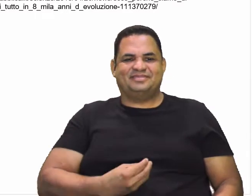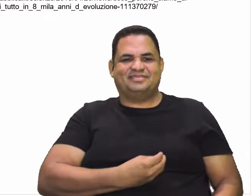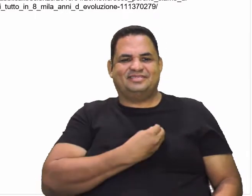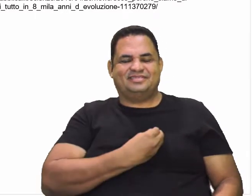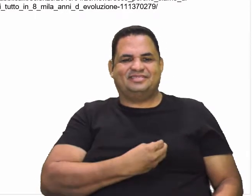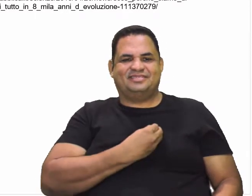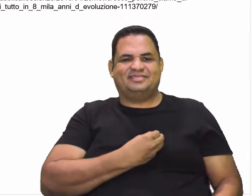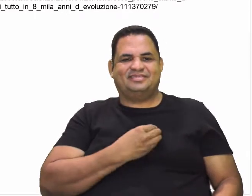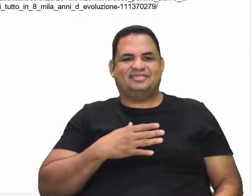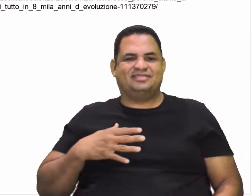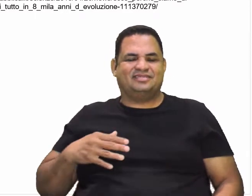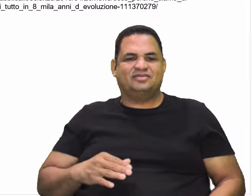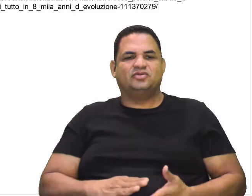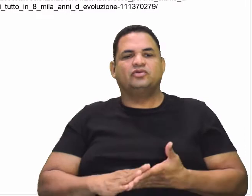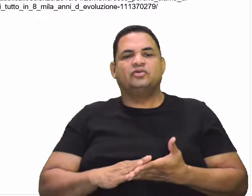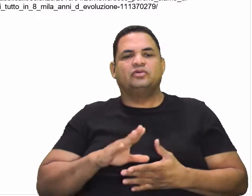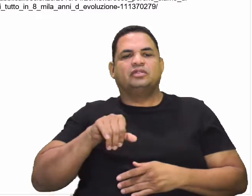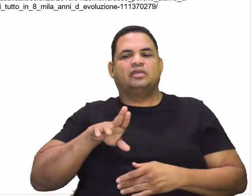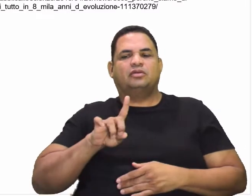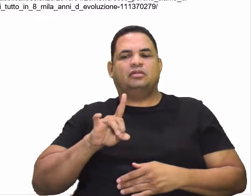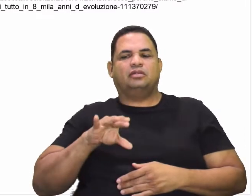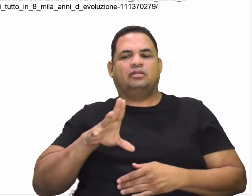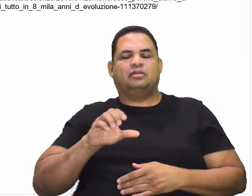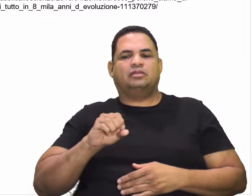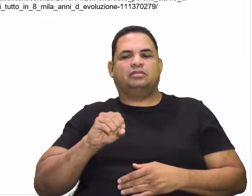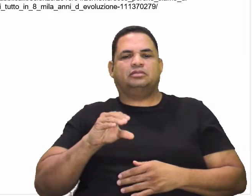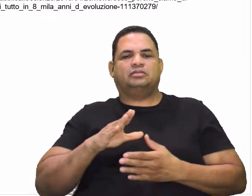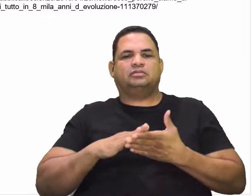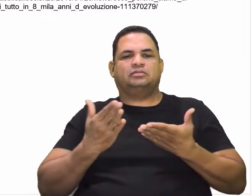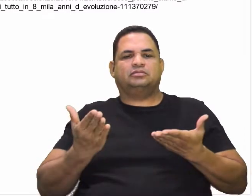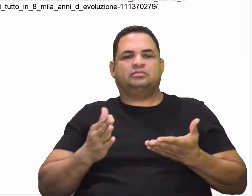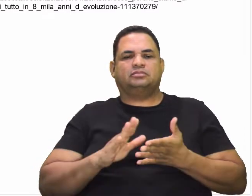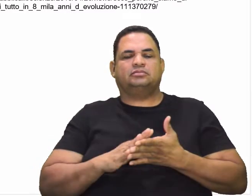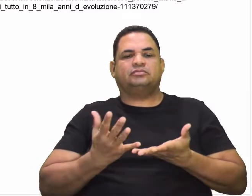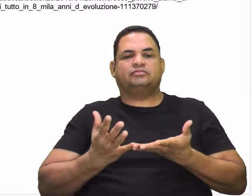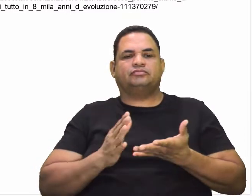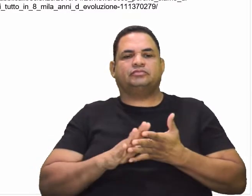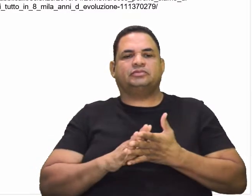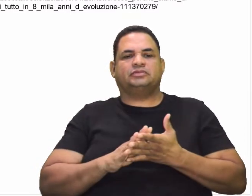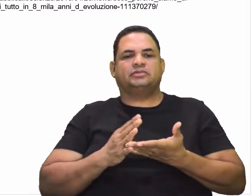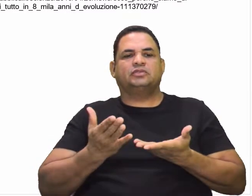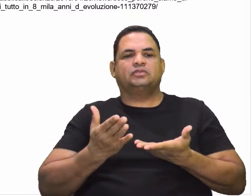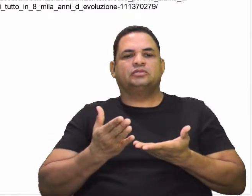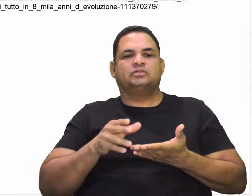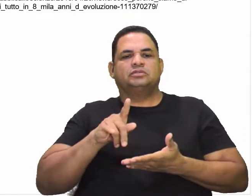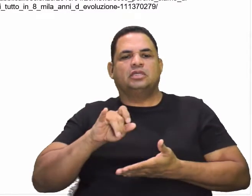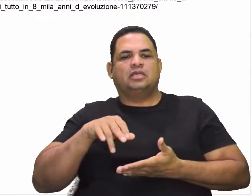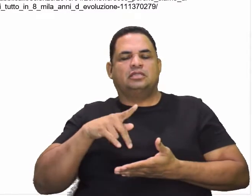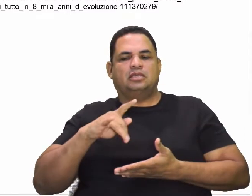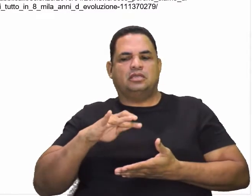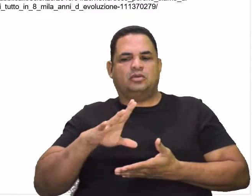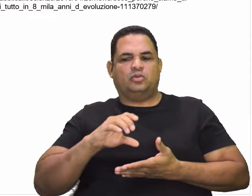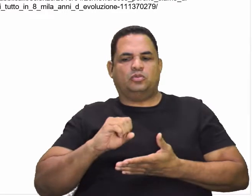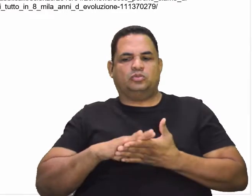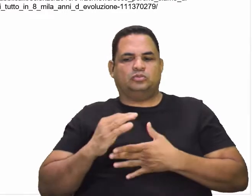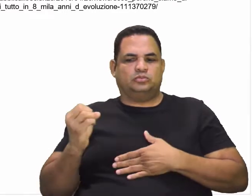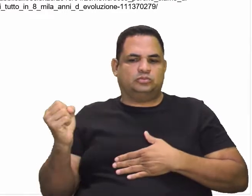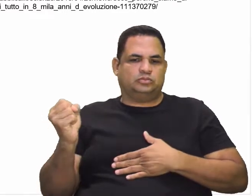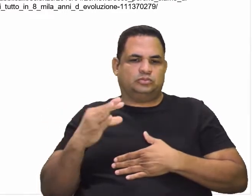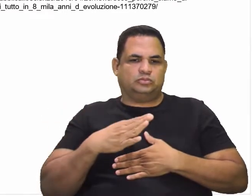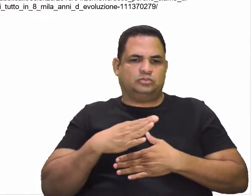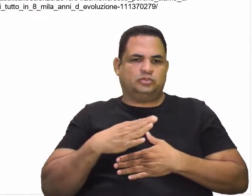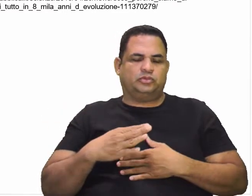Viveu ele no Neolítico. Os outros viveram lá no Paleolítico, o Homo sapiens já viveu no Neolítico. No